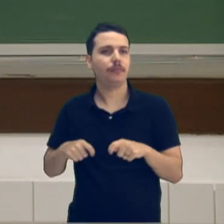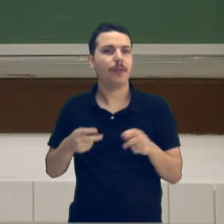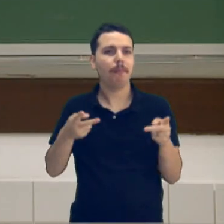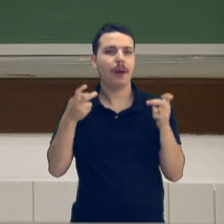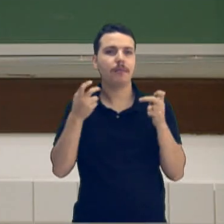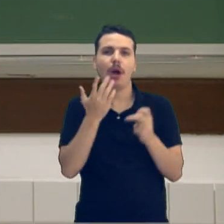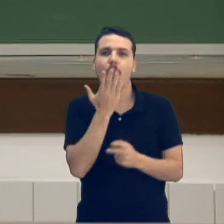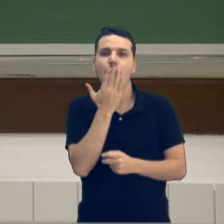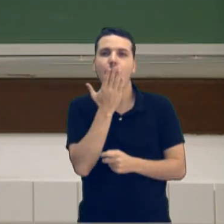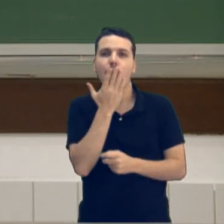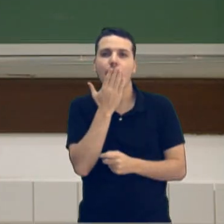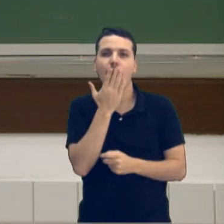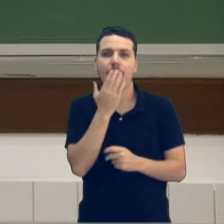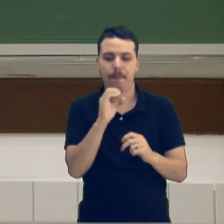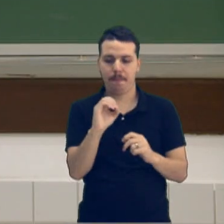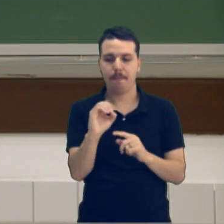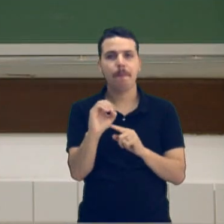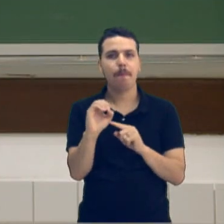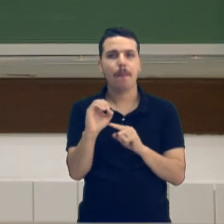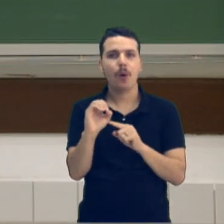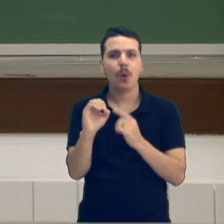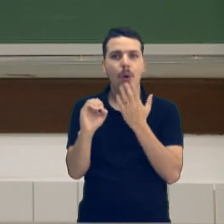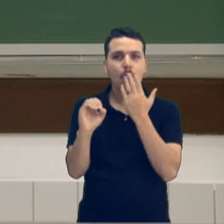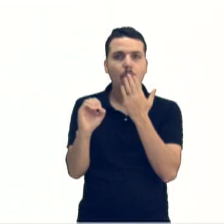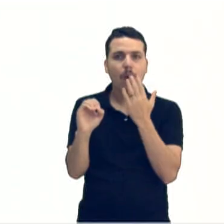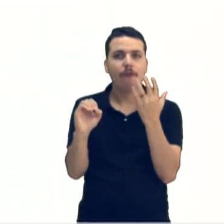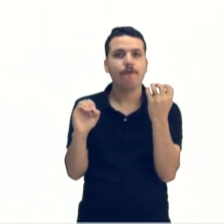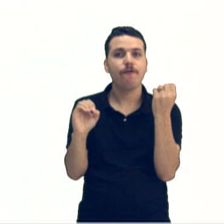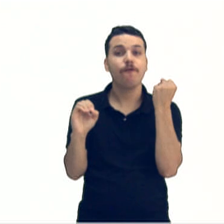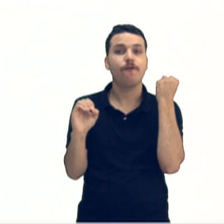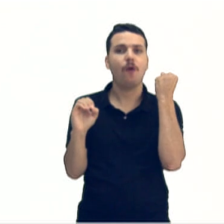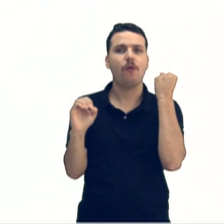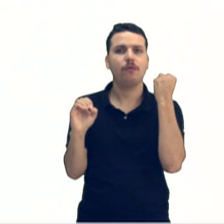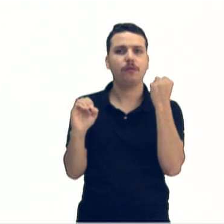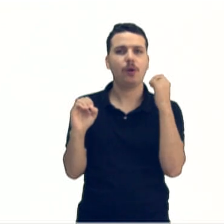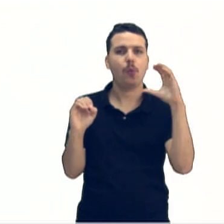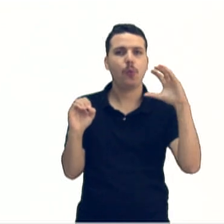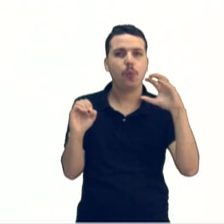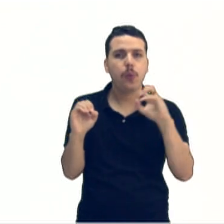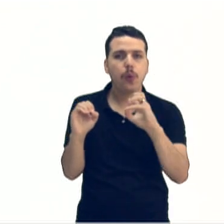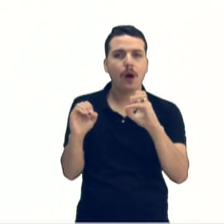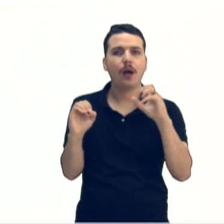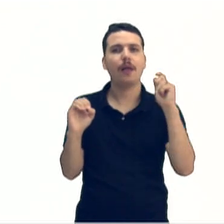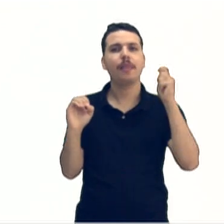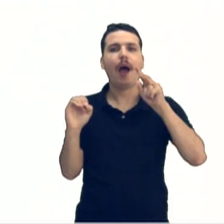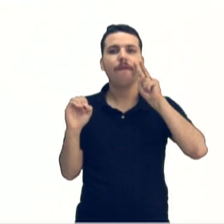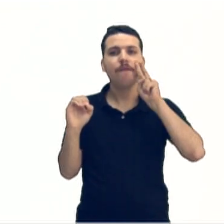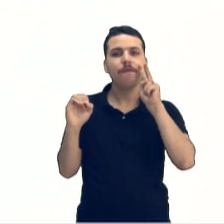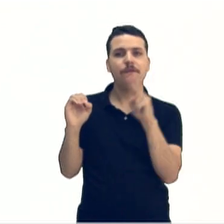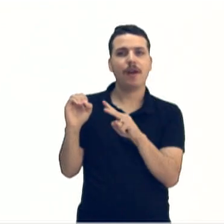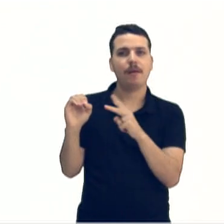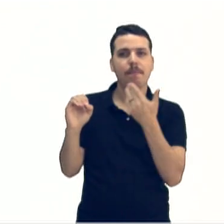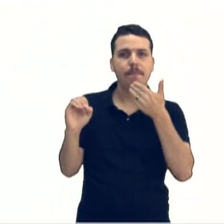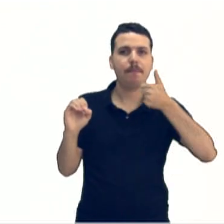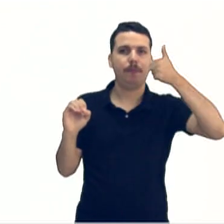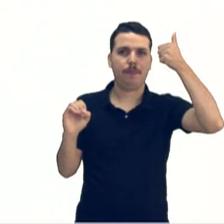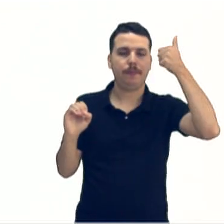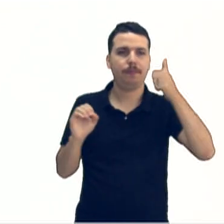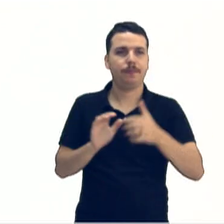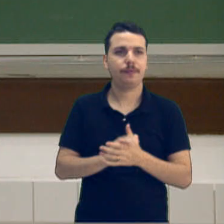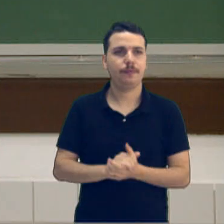a cor da bola também ajuda, né, cores fortes para facilitar, né, o desempenho do